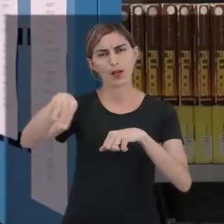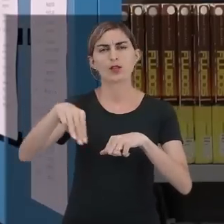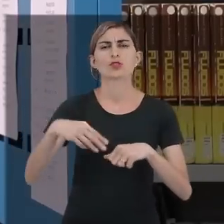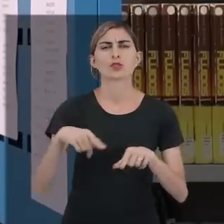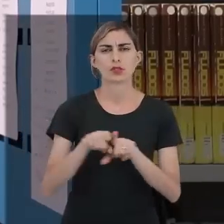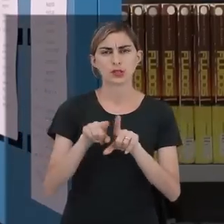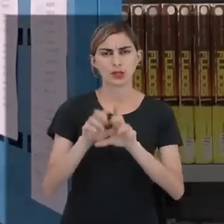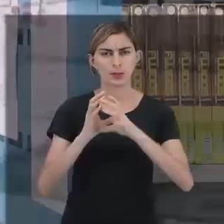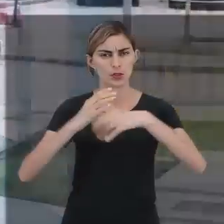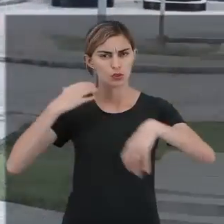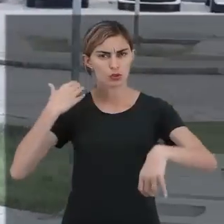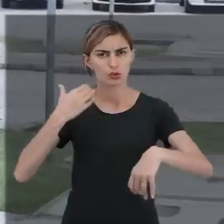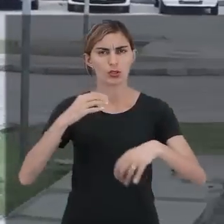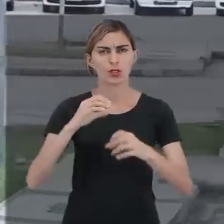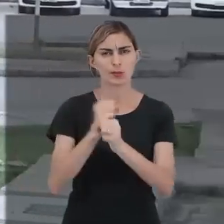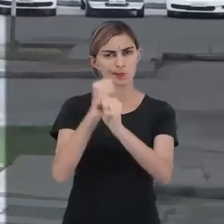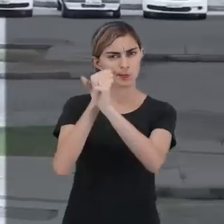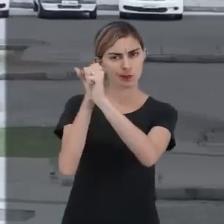Civil.